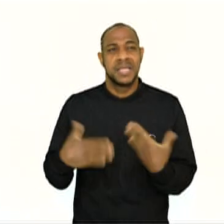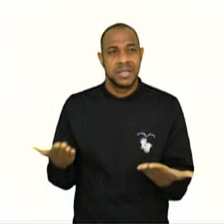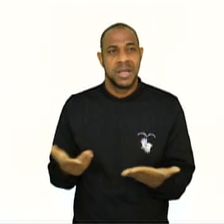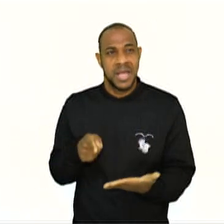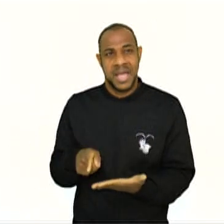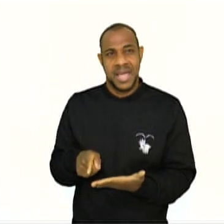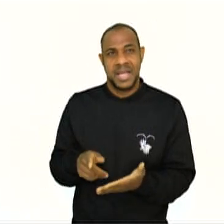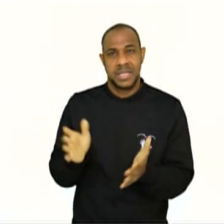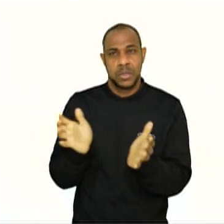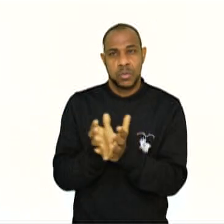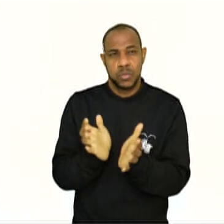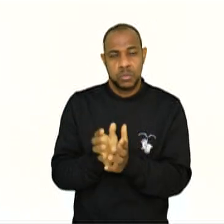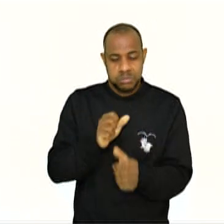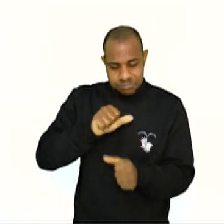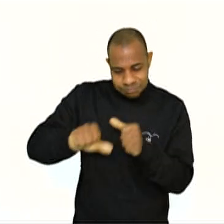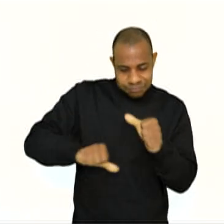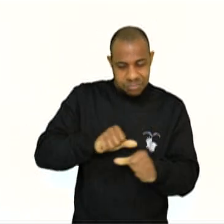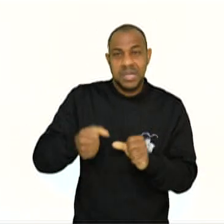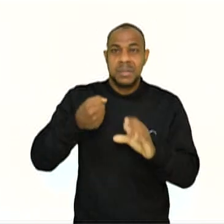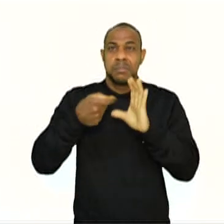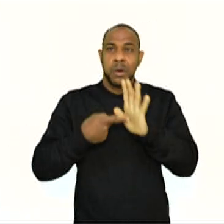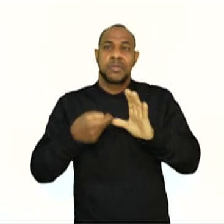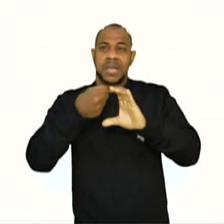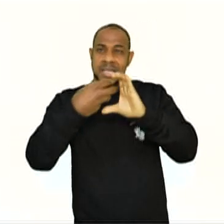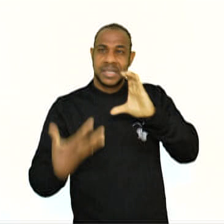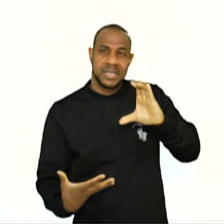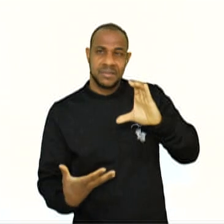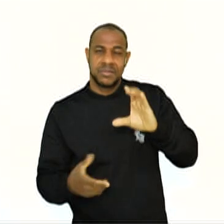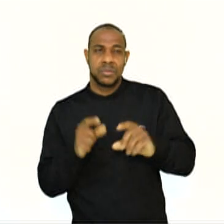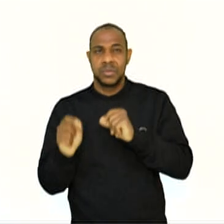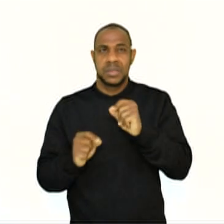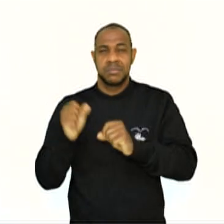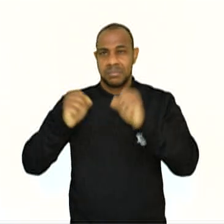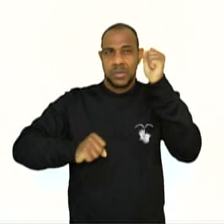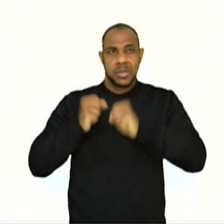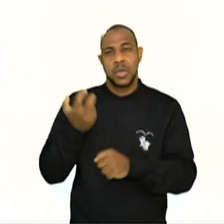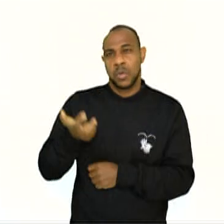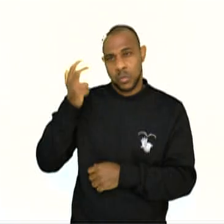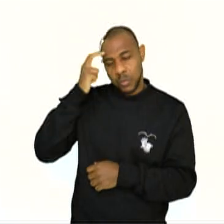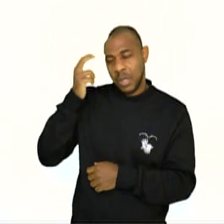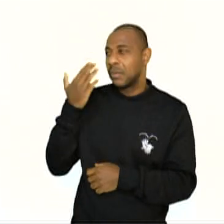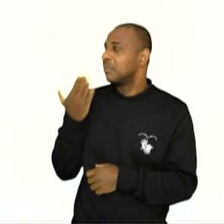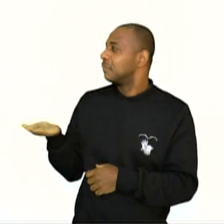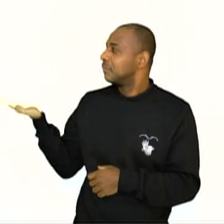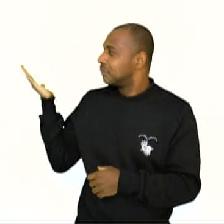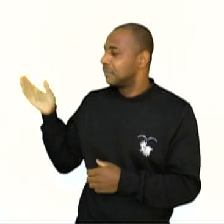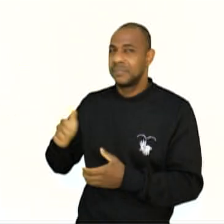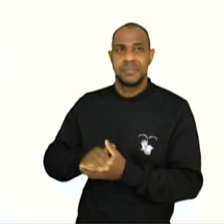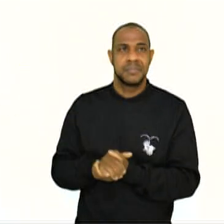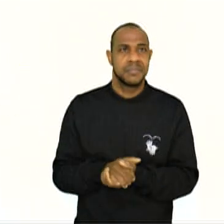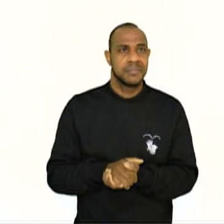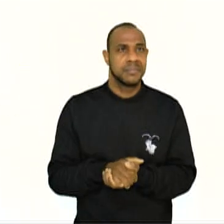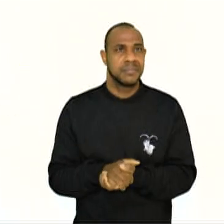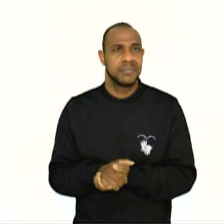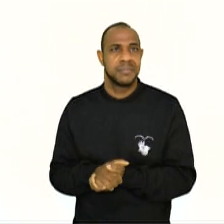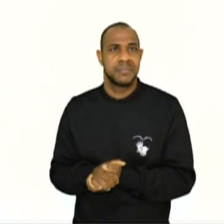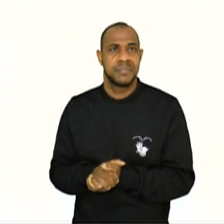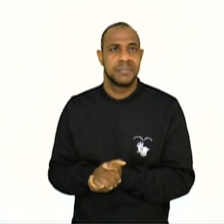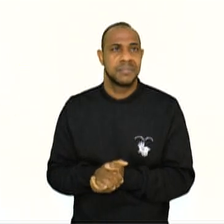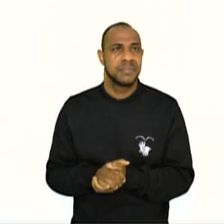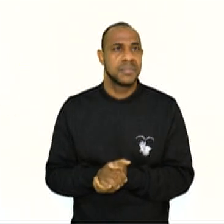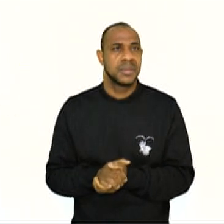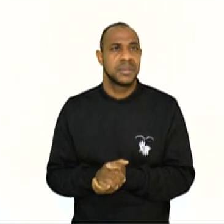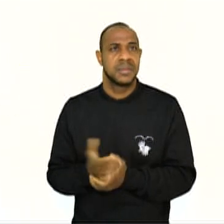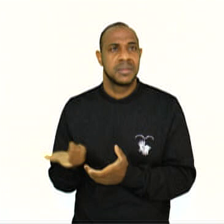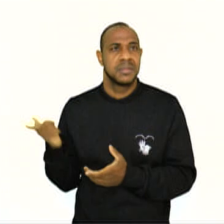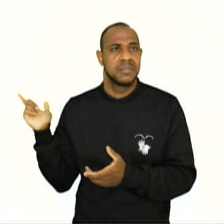Essa massificação caracteriza também a indústria cultural. Muito bem, o professor já havia comentado então aqui.